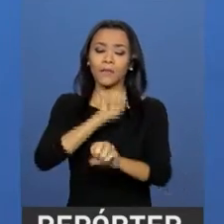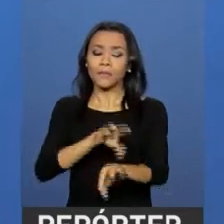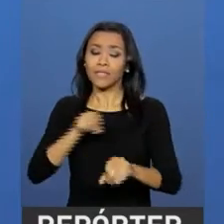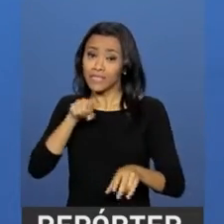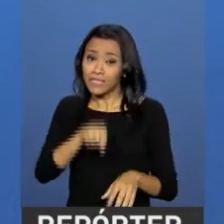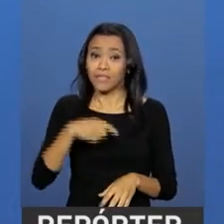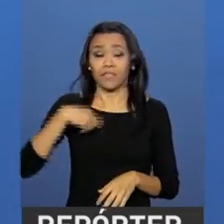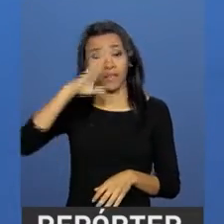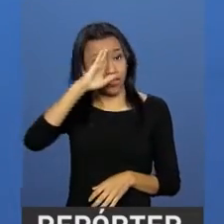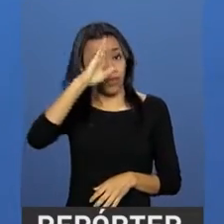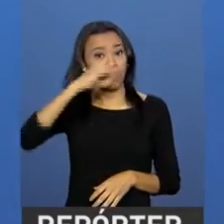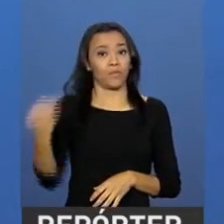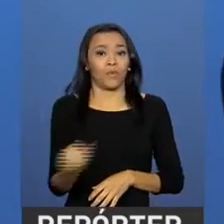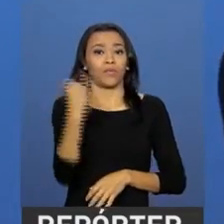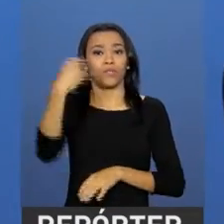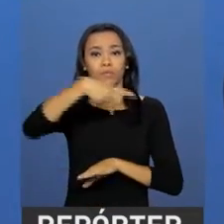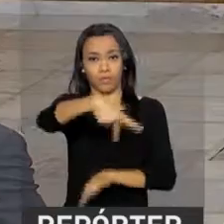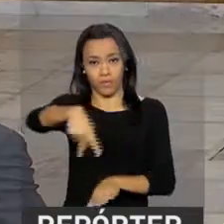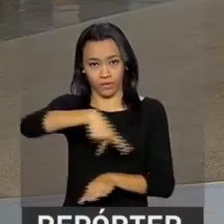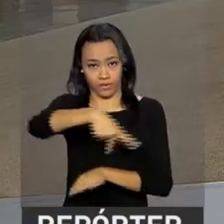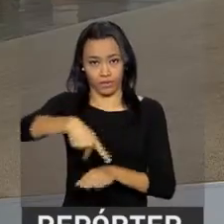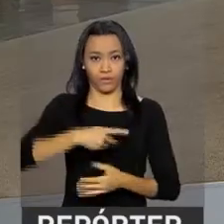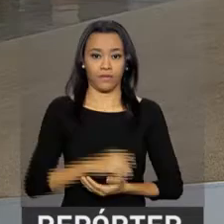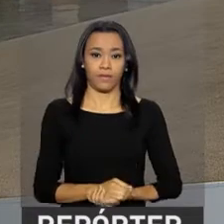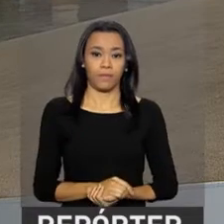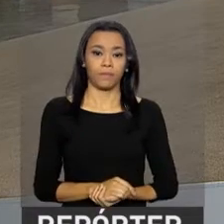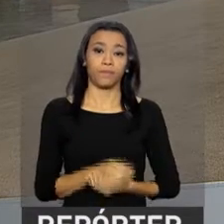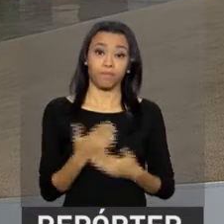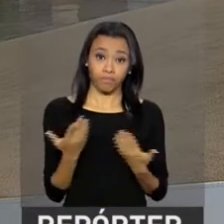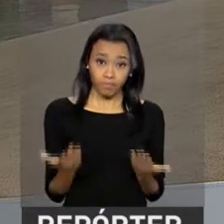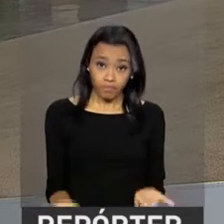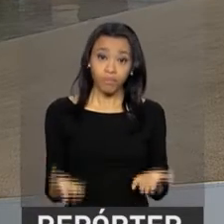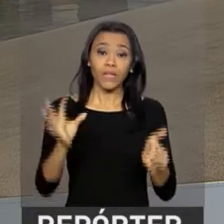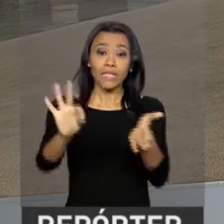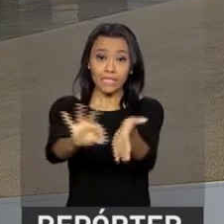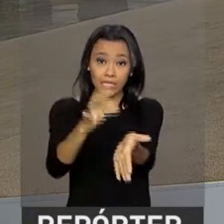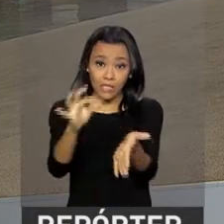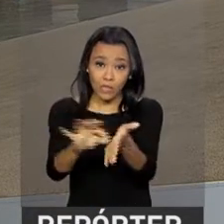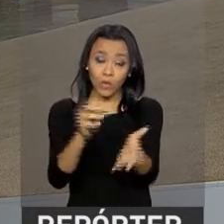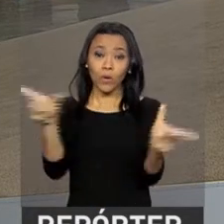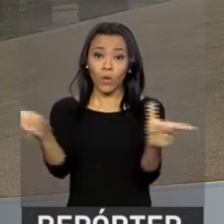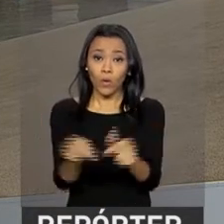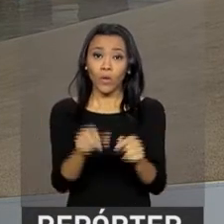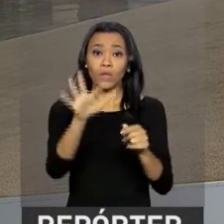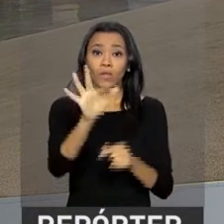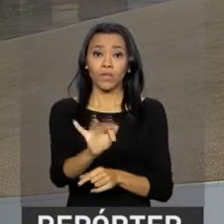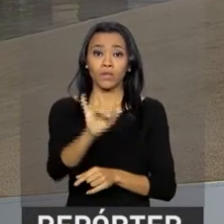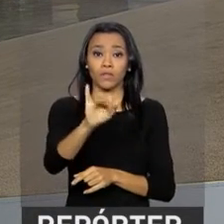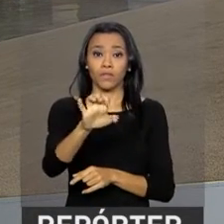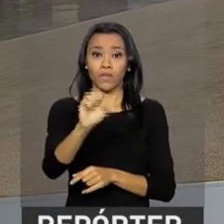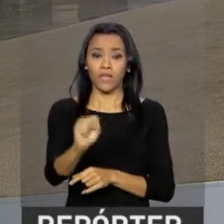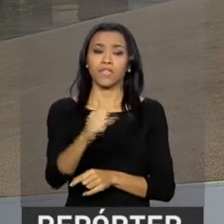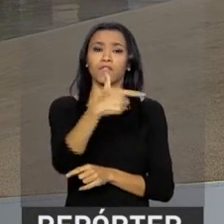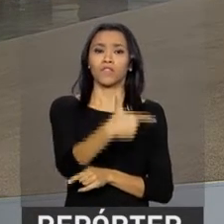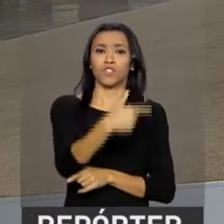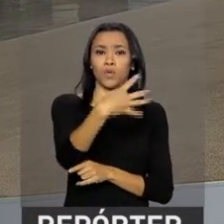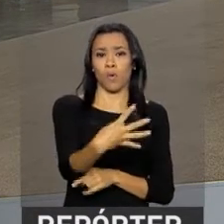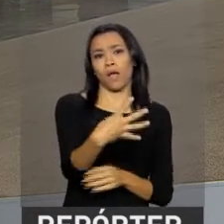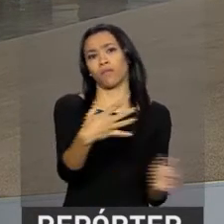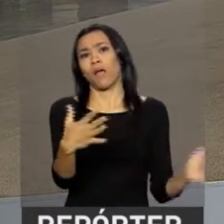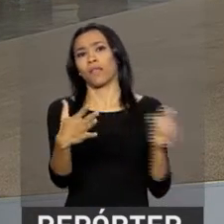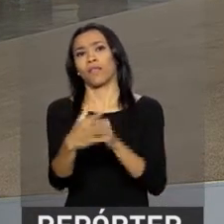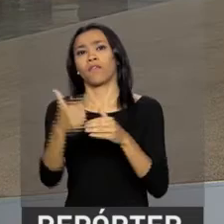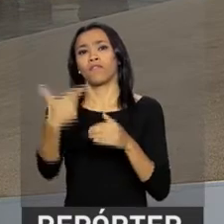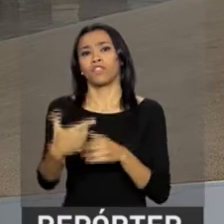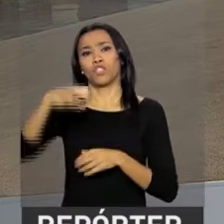fundamental para o país. Bom, as inscrições para o FIES vão de 24 a 29 de